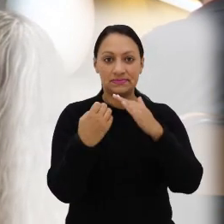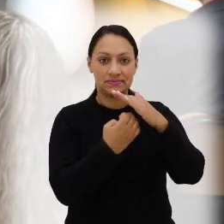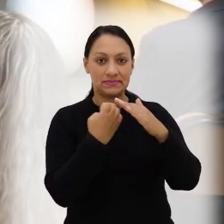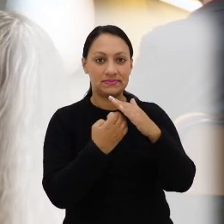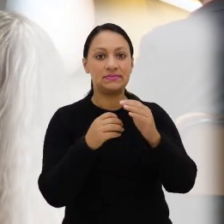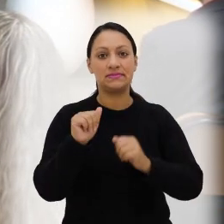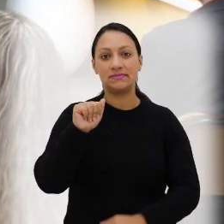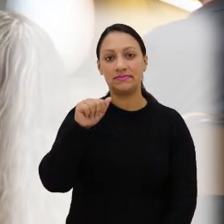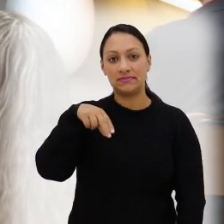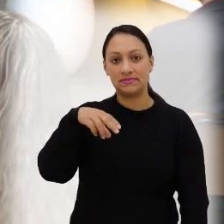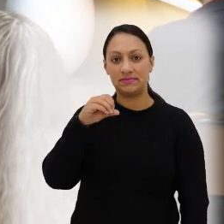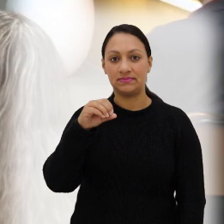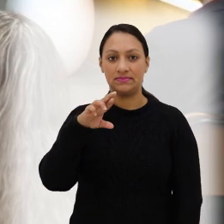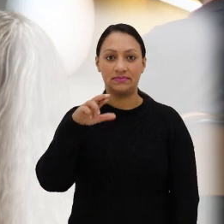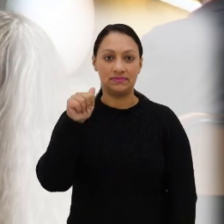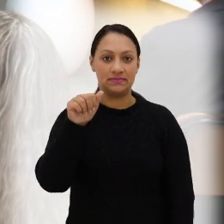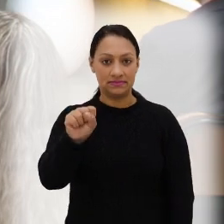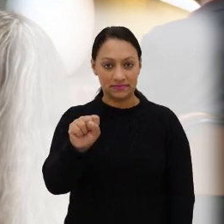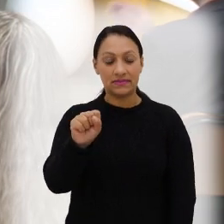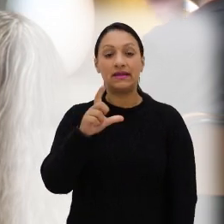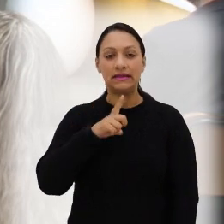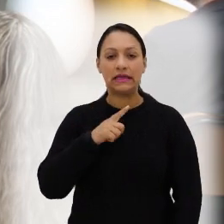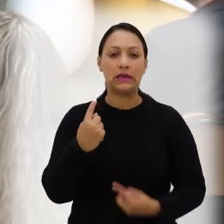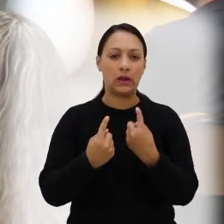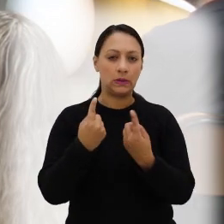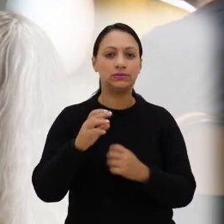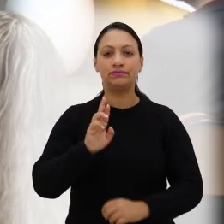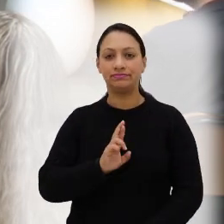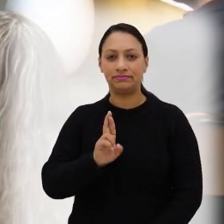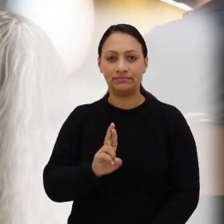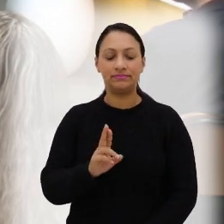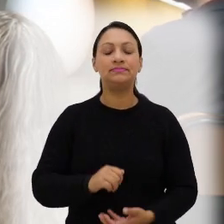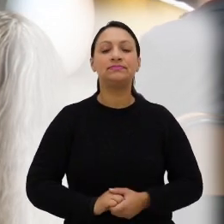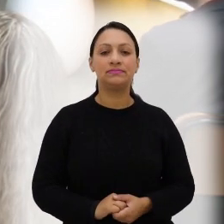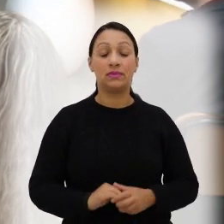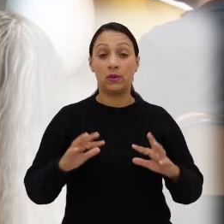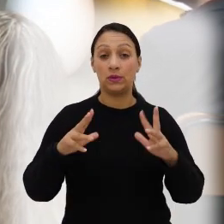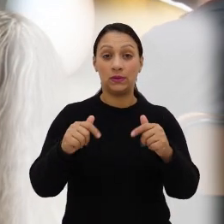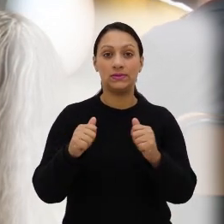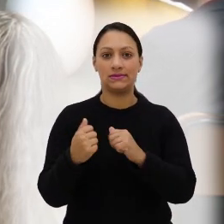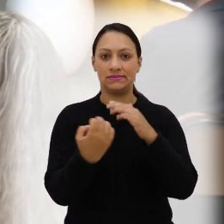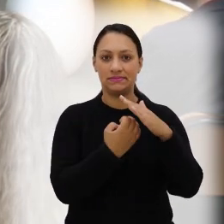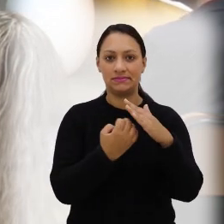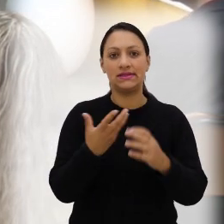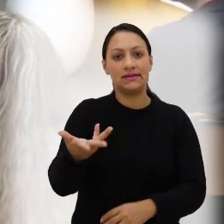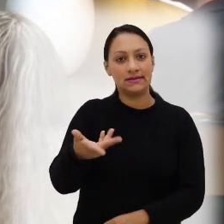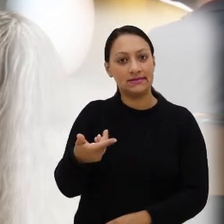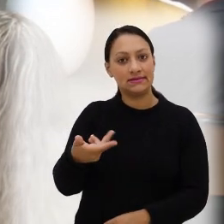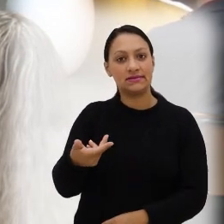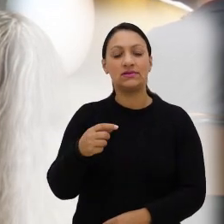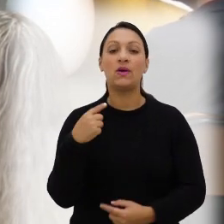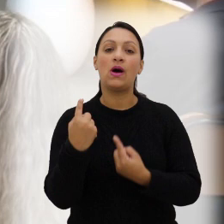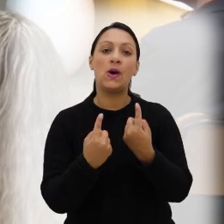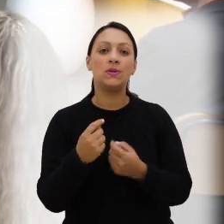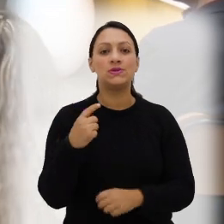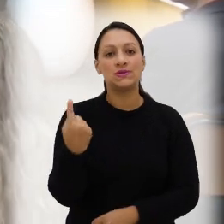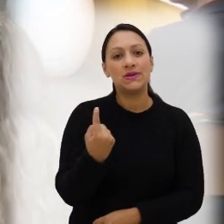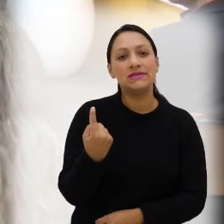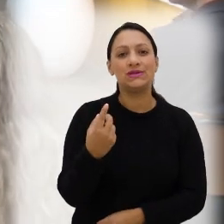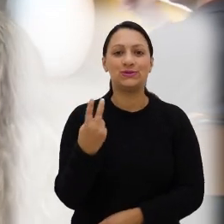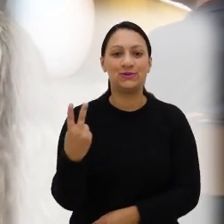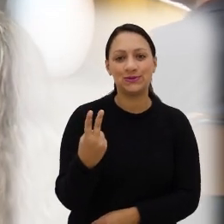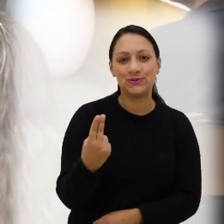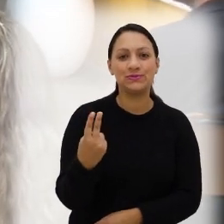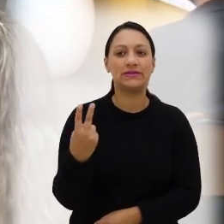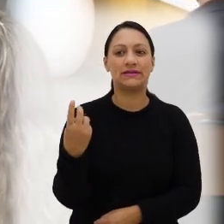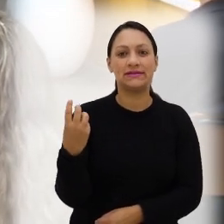esse momento conosco. Alguns representantes nós temos aqui. Todos vocês que são os acelerados. Uns solos, outros em duplas, outros